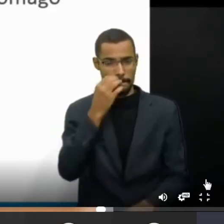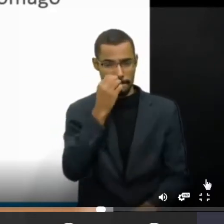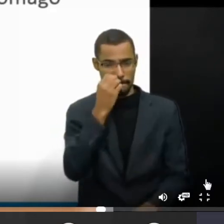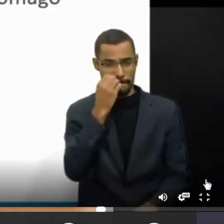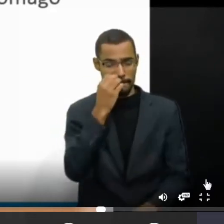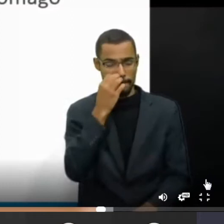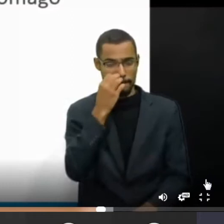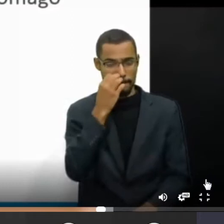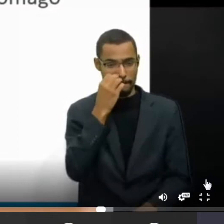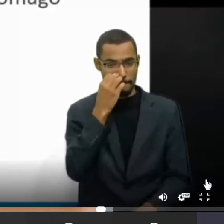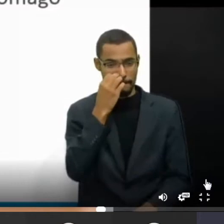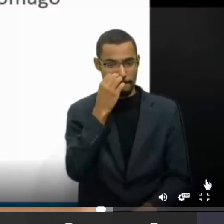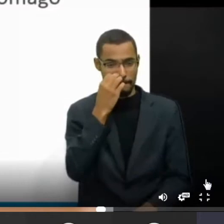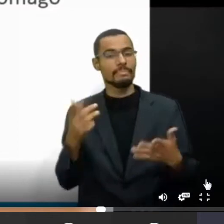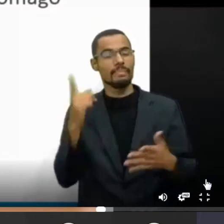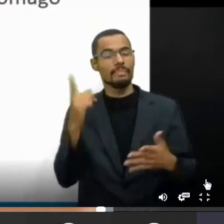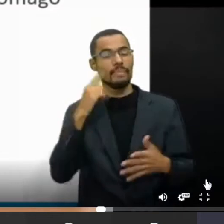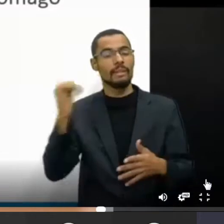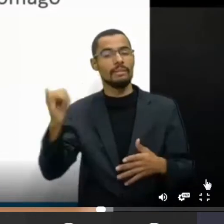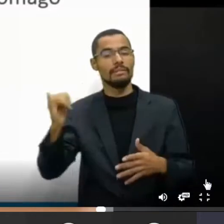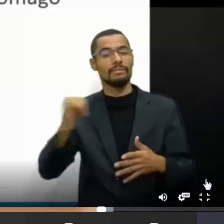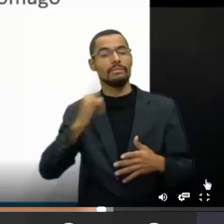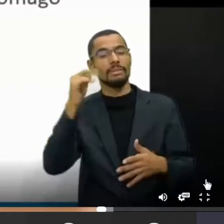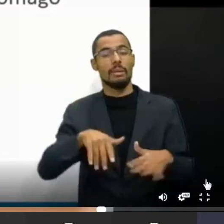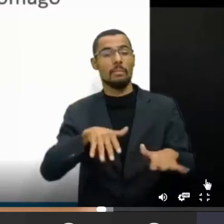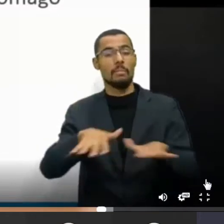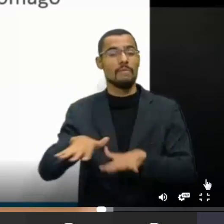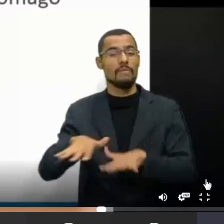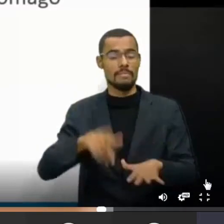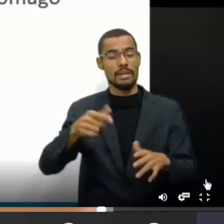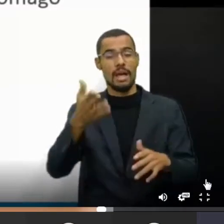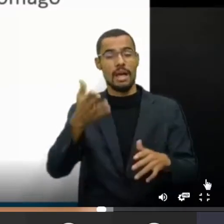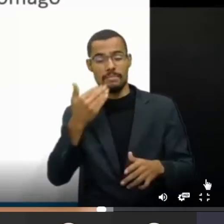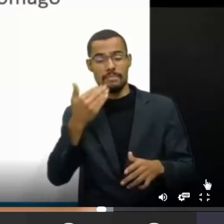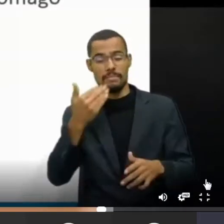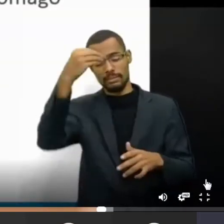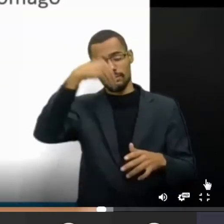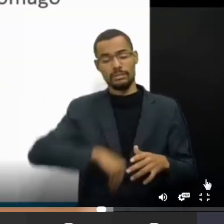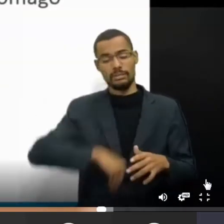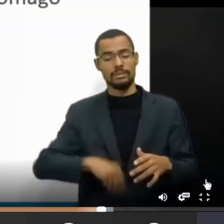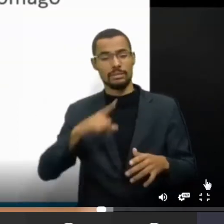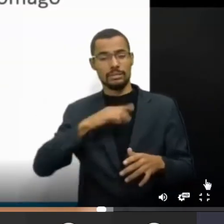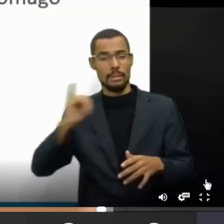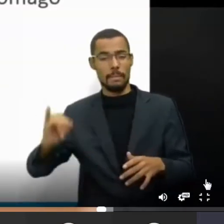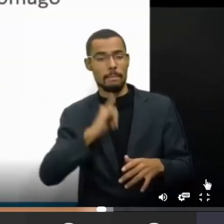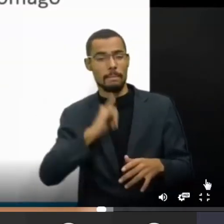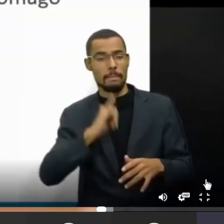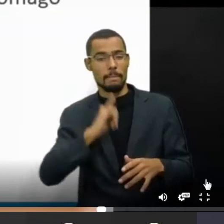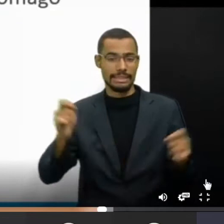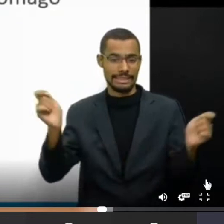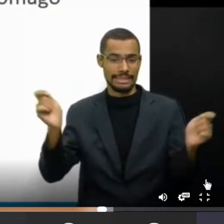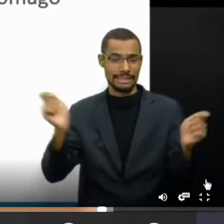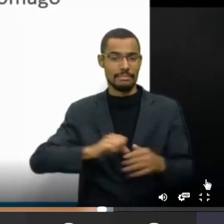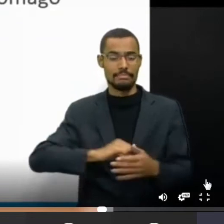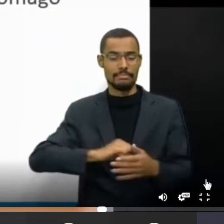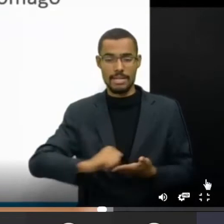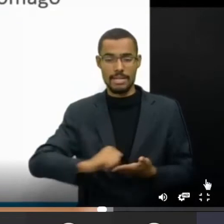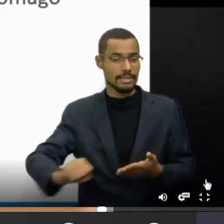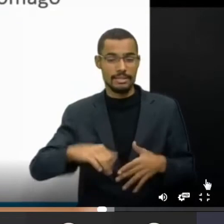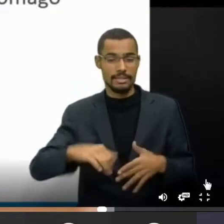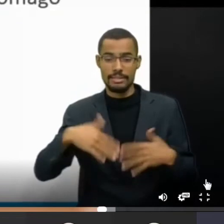zimogênicas. Então, através dos movimentos peristálticos, o alimento ele passa pelo canal alimentar